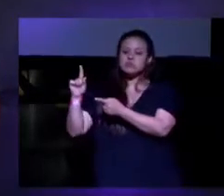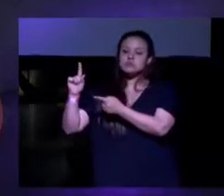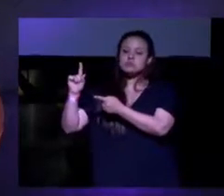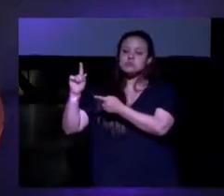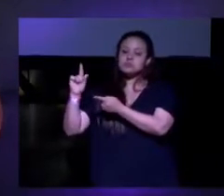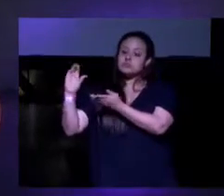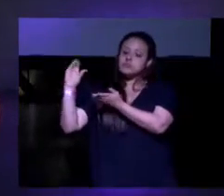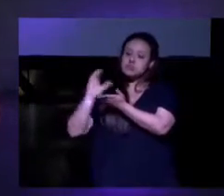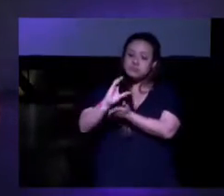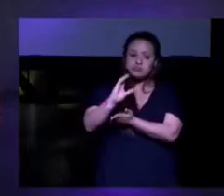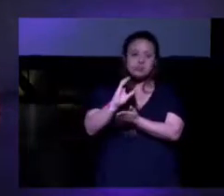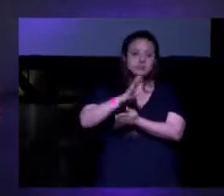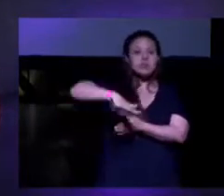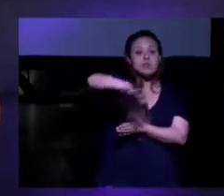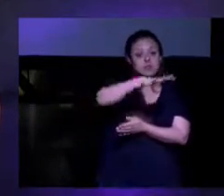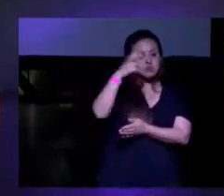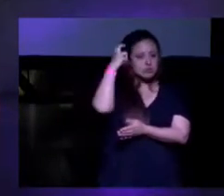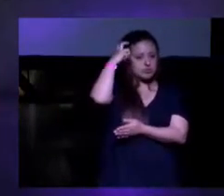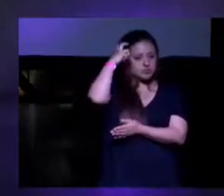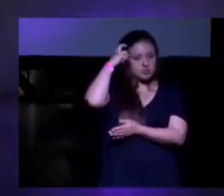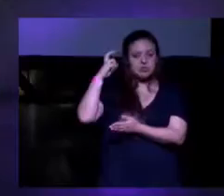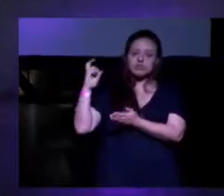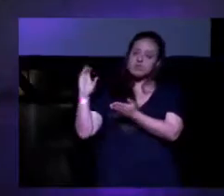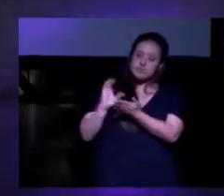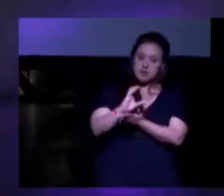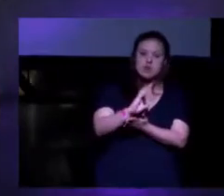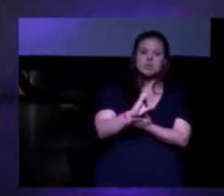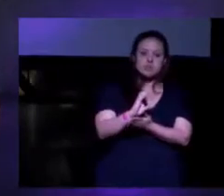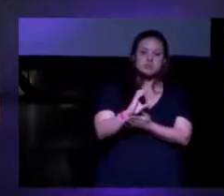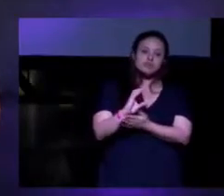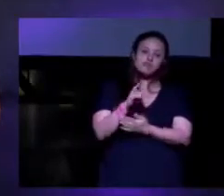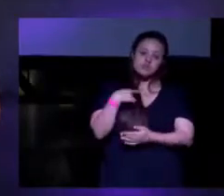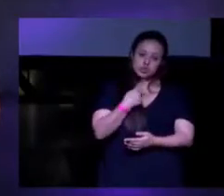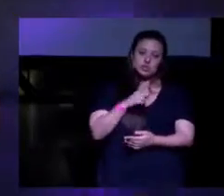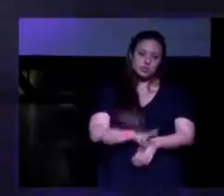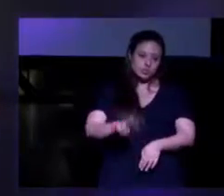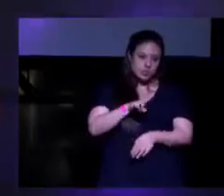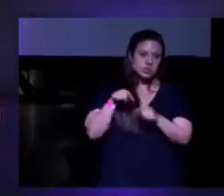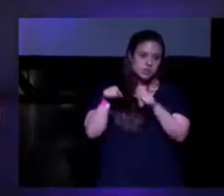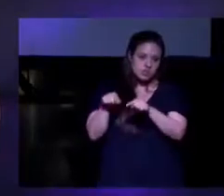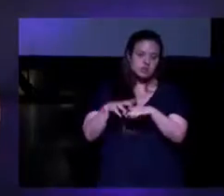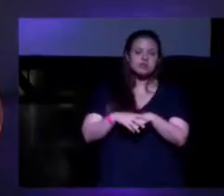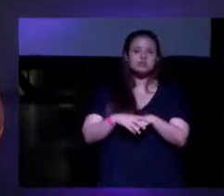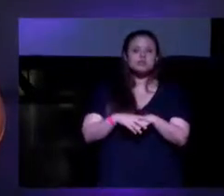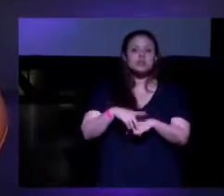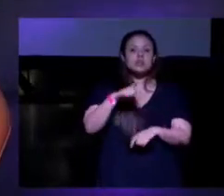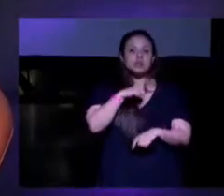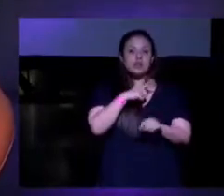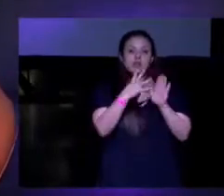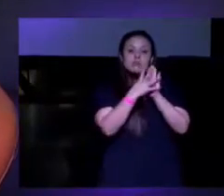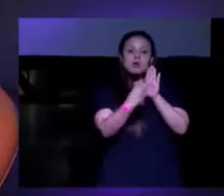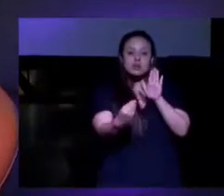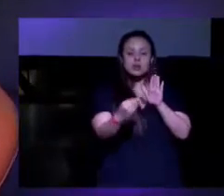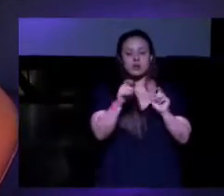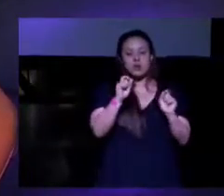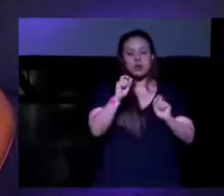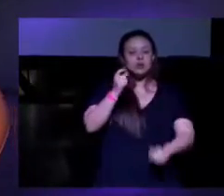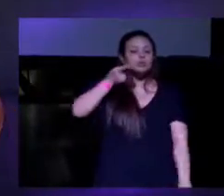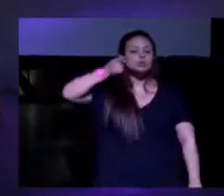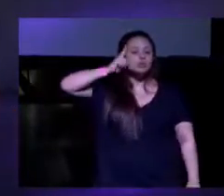Muitas empresas, às vezes, contratam. A gente tem um modelo que vira um catador por dia,